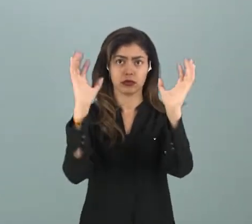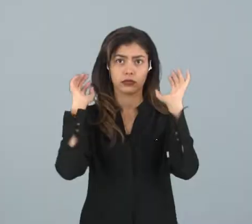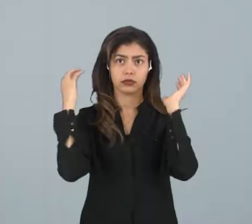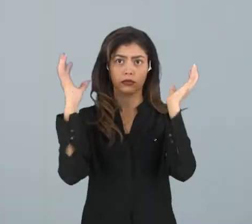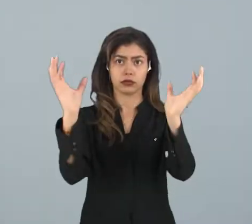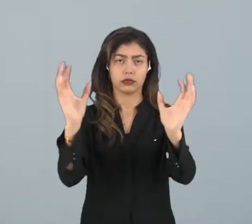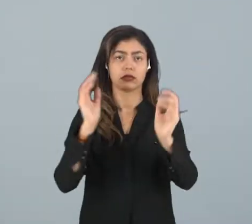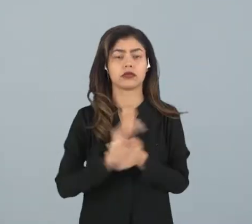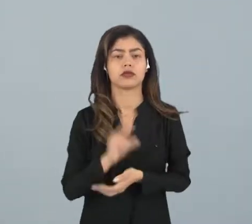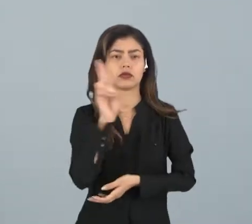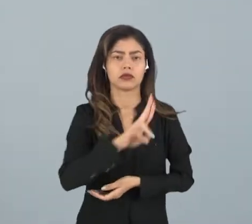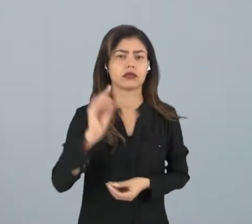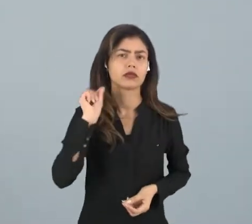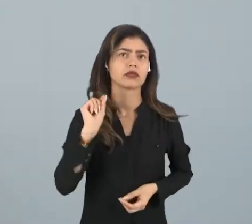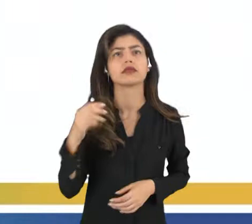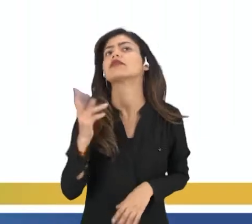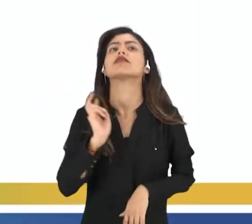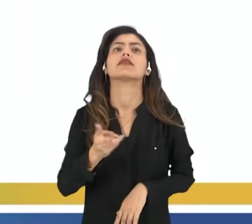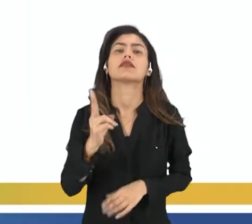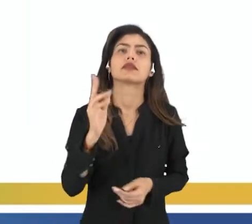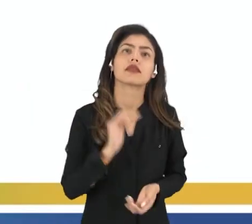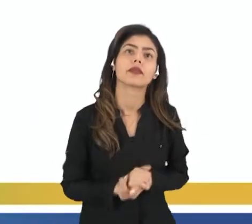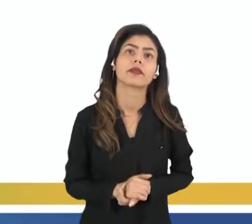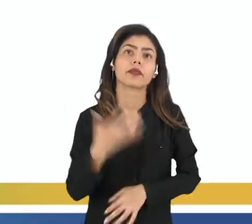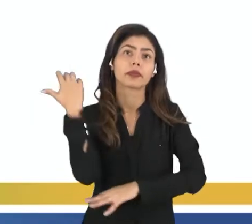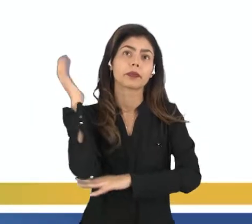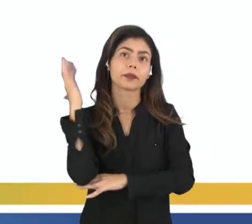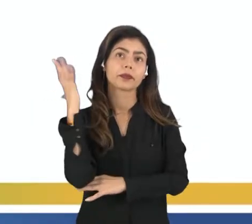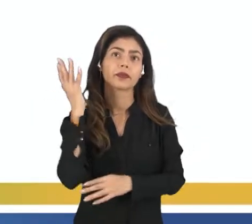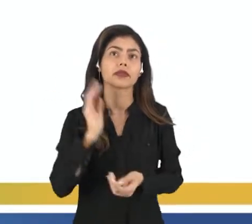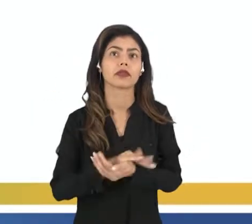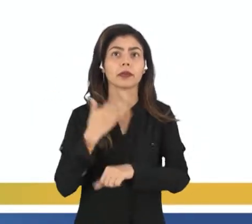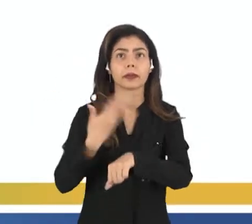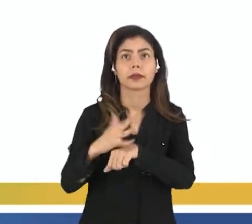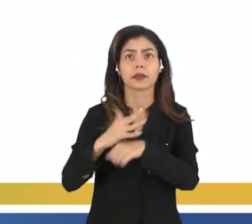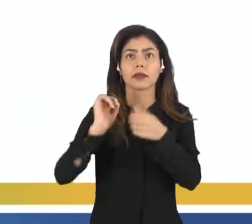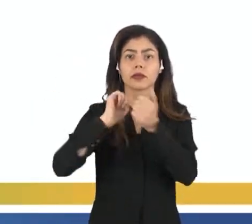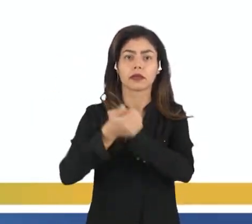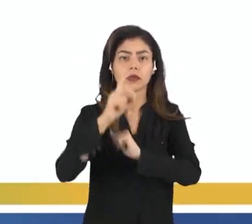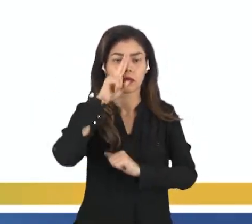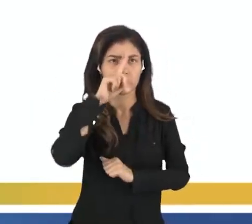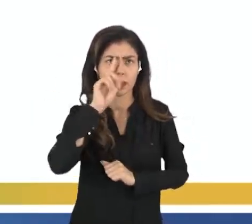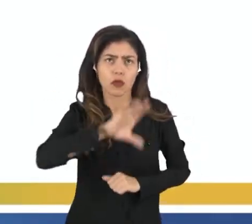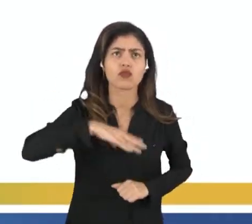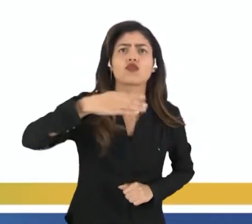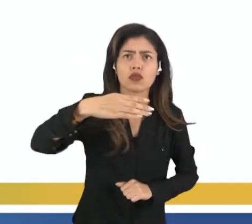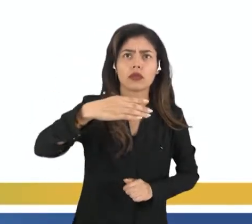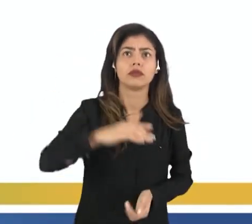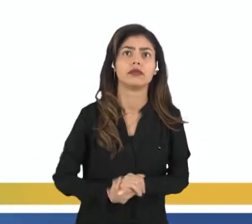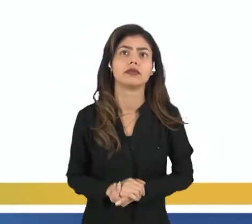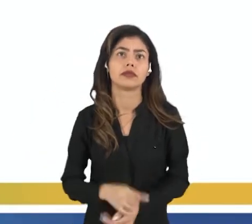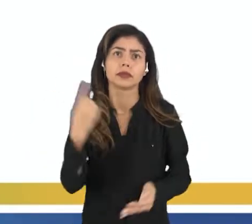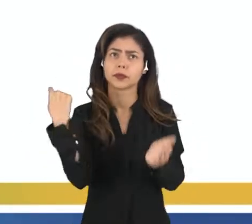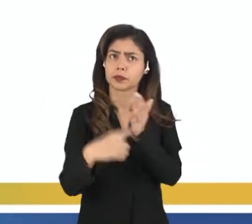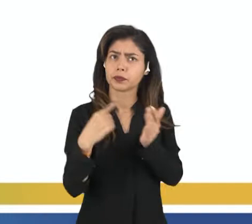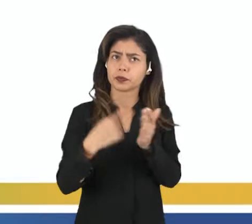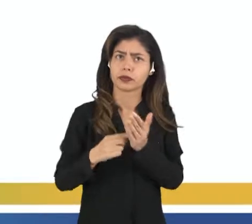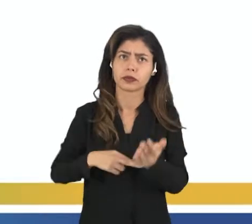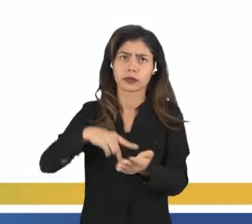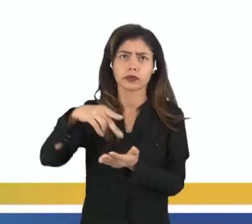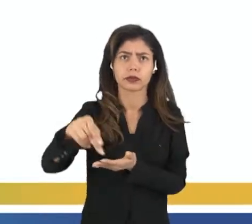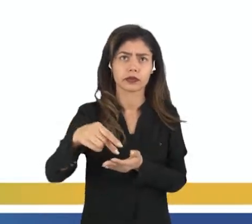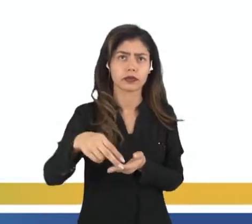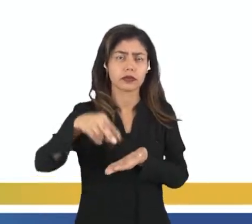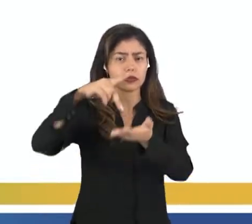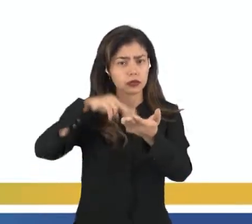utilizar. Vamos continuar. O arvorismo é uma recente prática esportiva de aventura. Consiste na